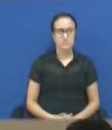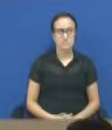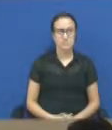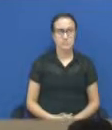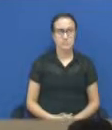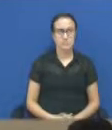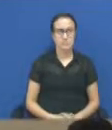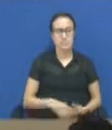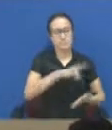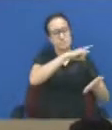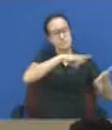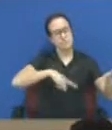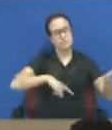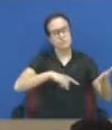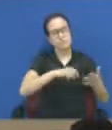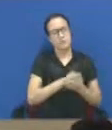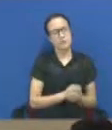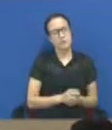Apreciaremos as moções, então.